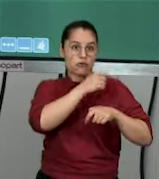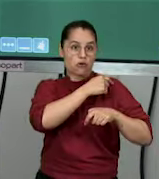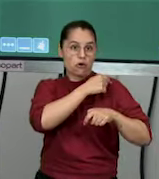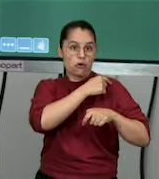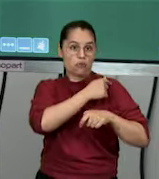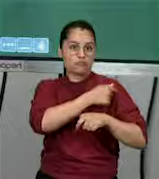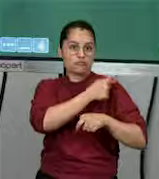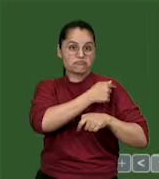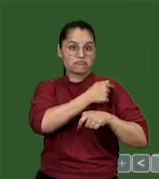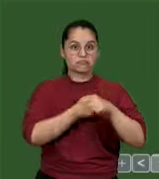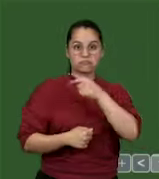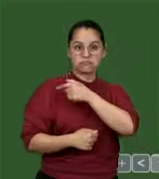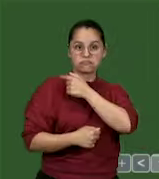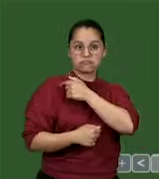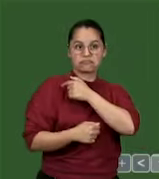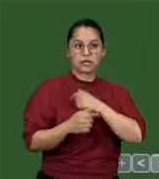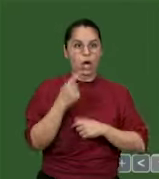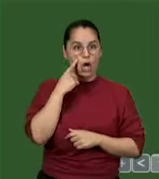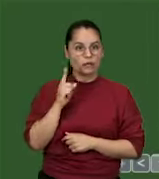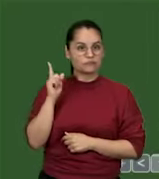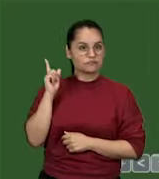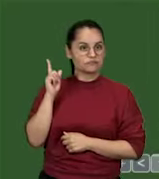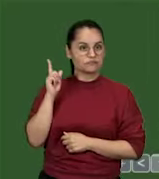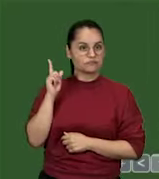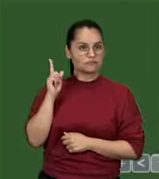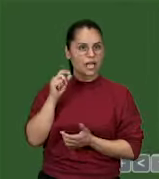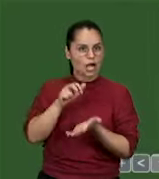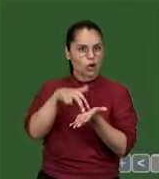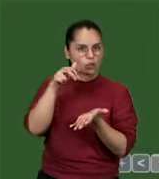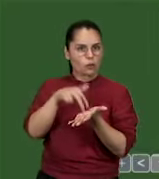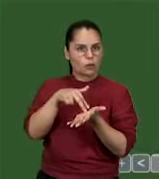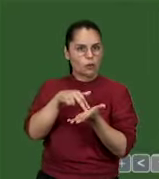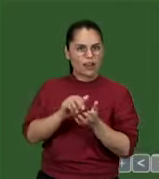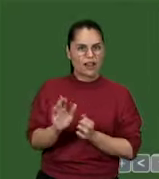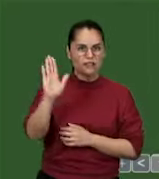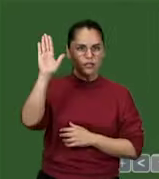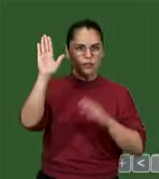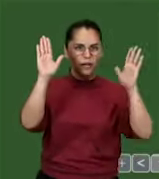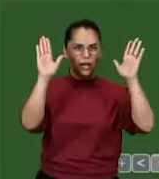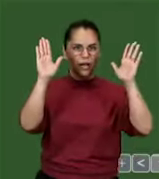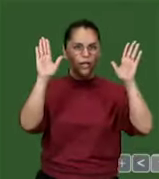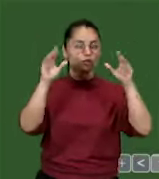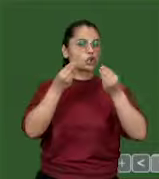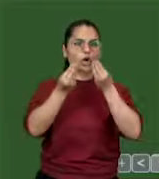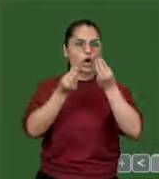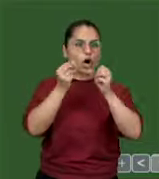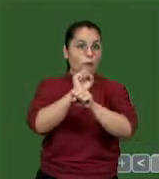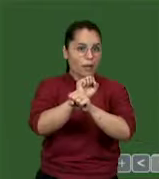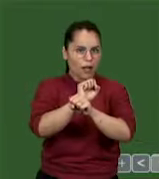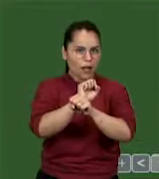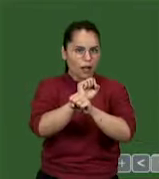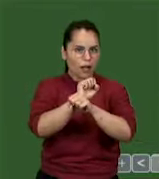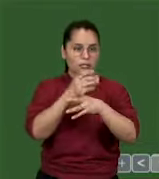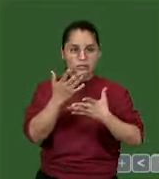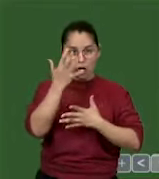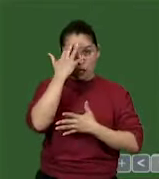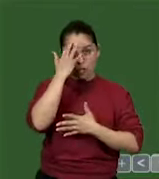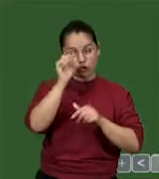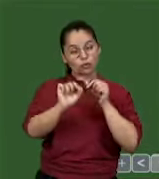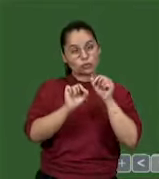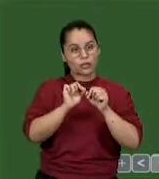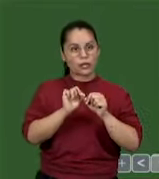colocar também 2 bolinhas de articulação. Uma pessoa quando pula, ela levanta o braço, ela fica com os braços estáticos. Eu imagino que ela levanta o